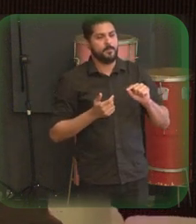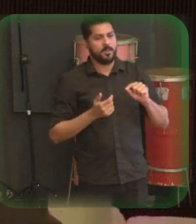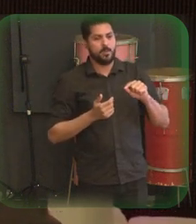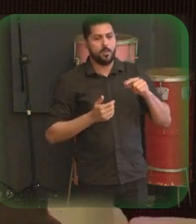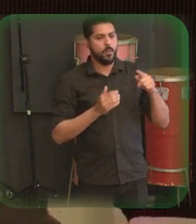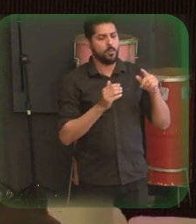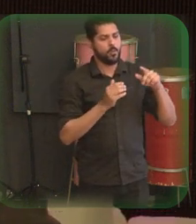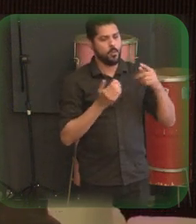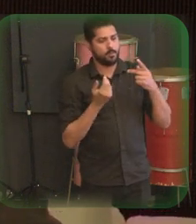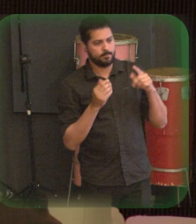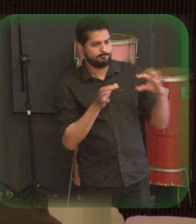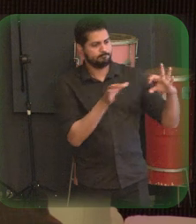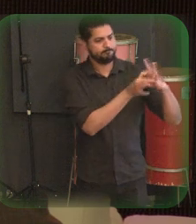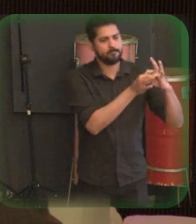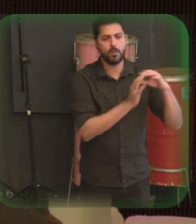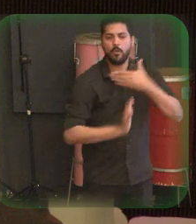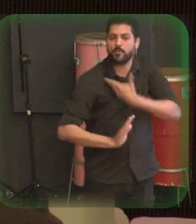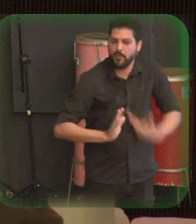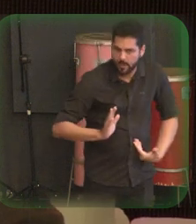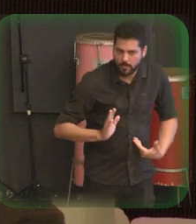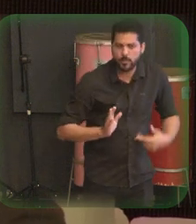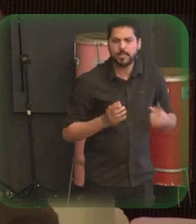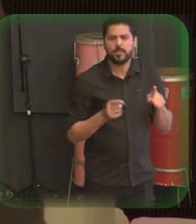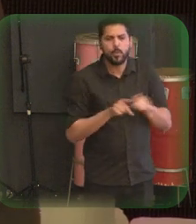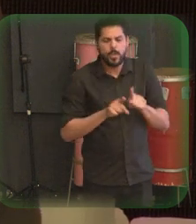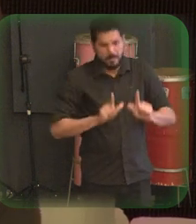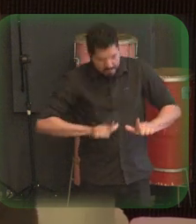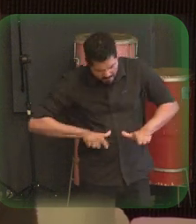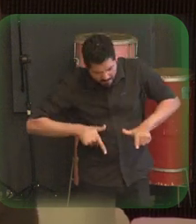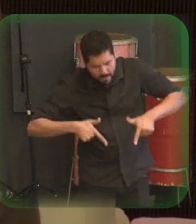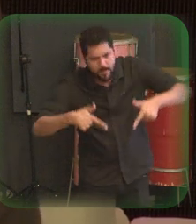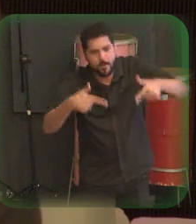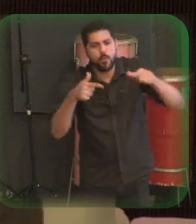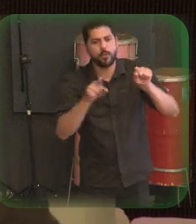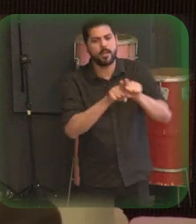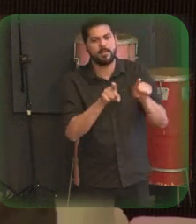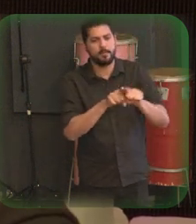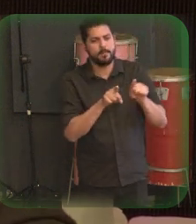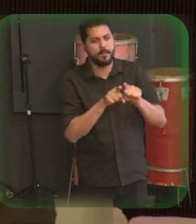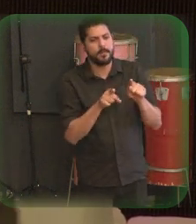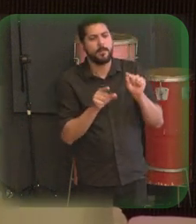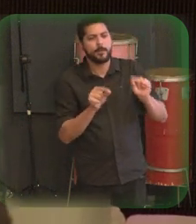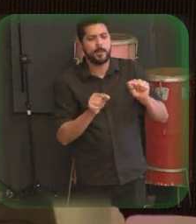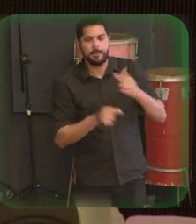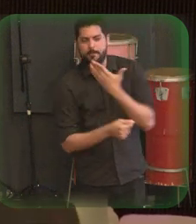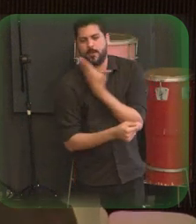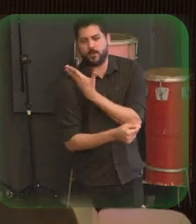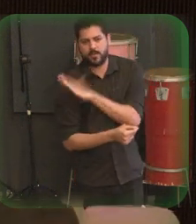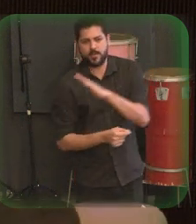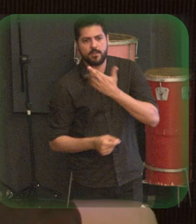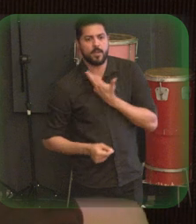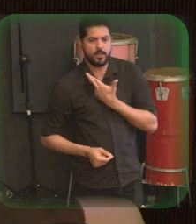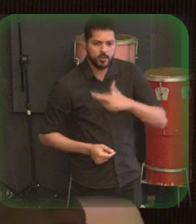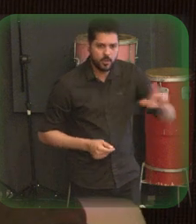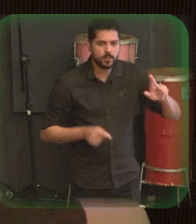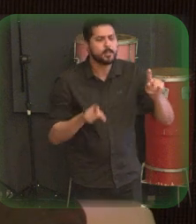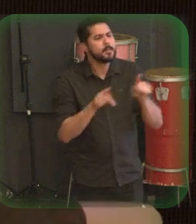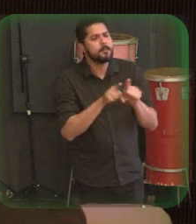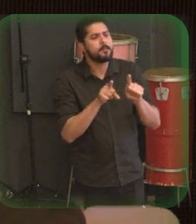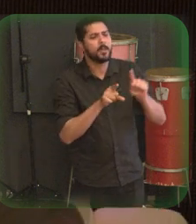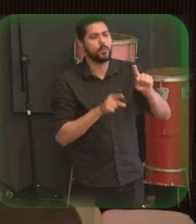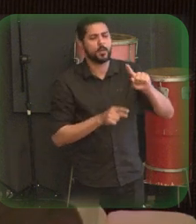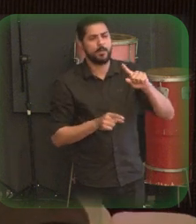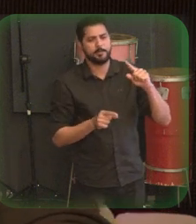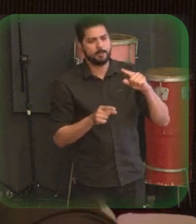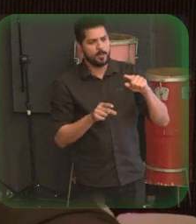de consciência e de crença, visando combater os fundamentalismos e a intolerância religiosa. Consolidação de uma cultura